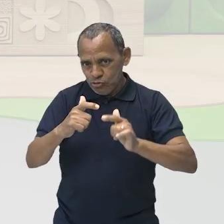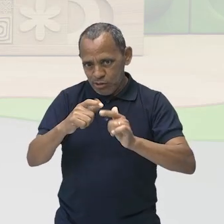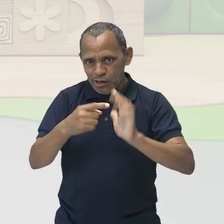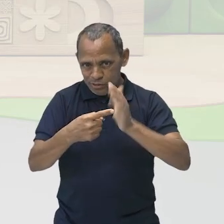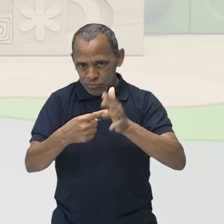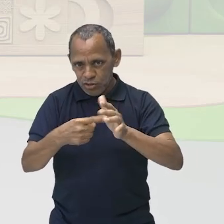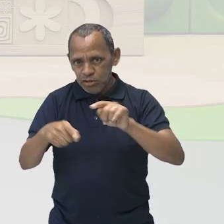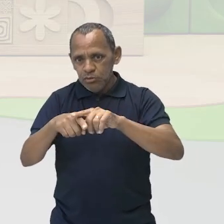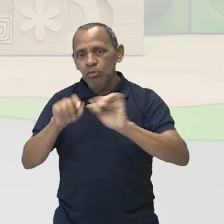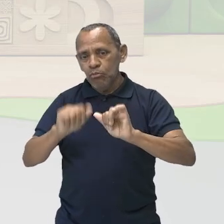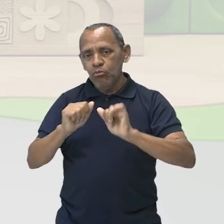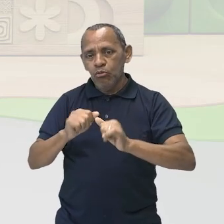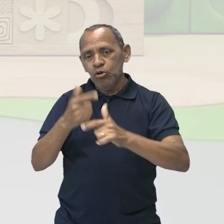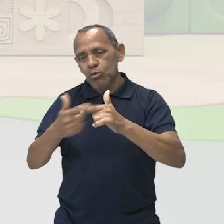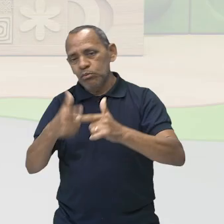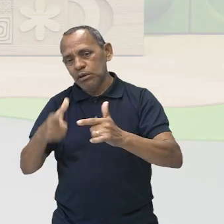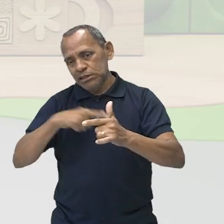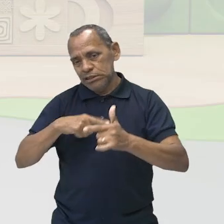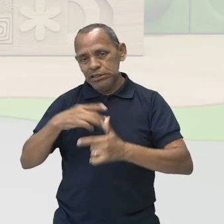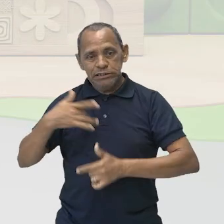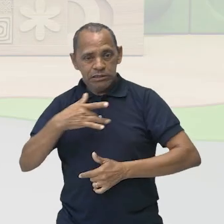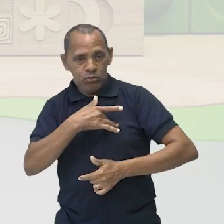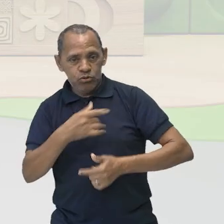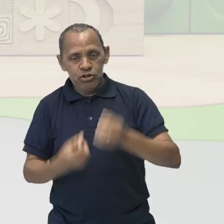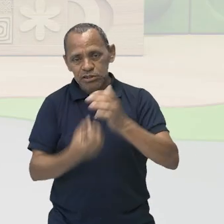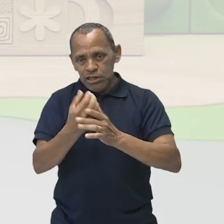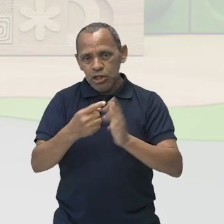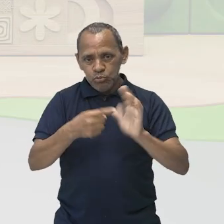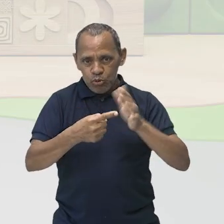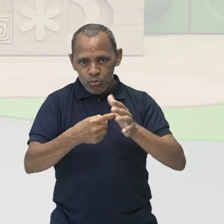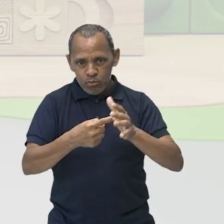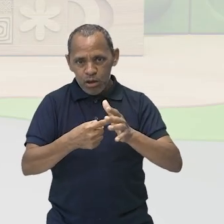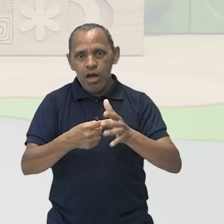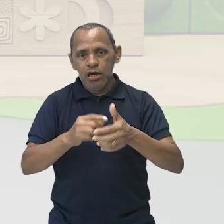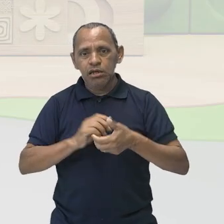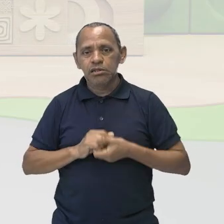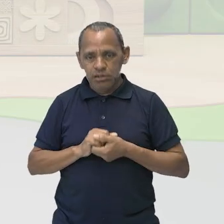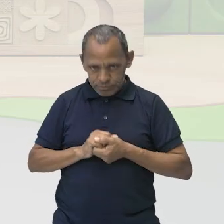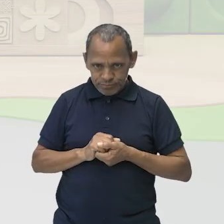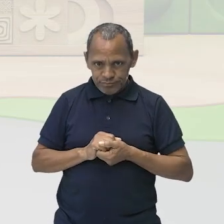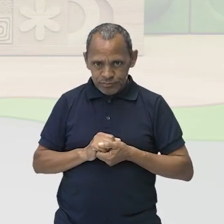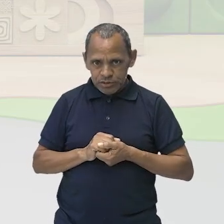prolongada a infrações gerada por máquinas industriais pode causar desconfortos e